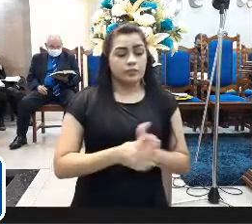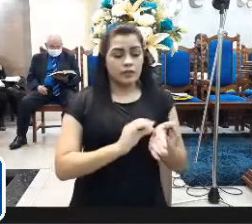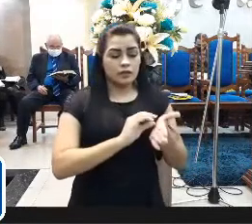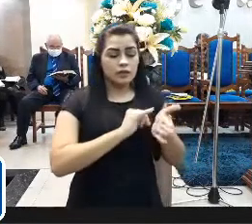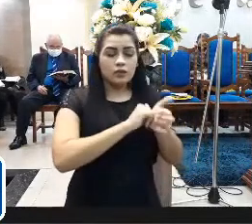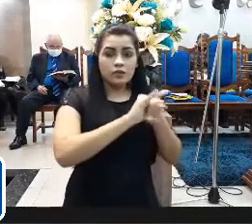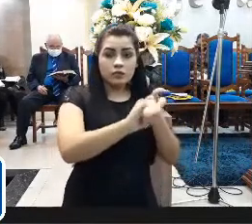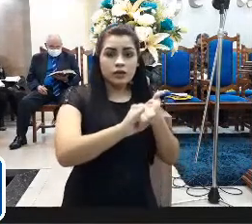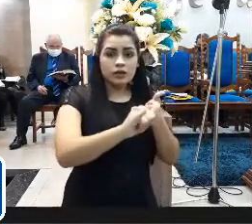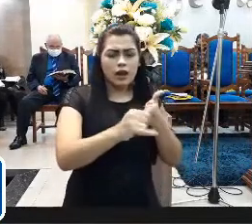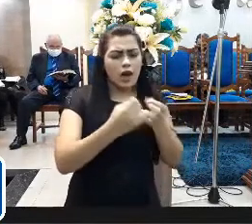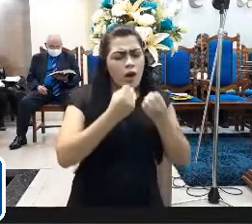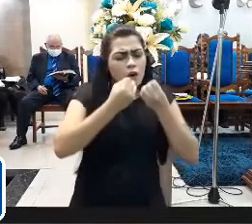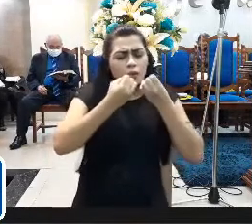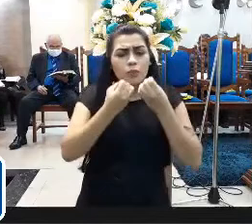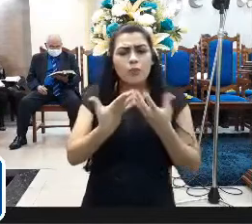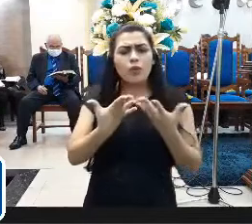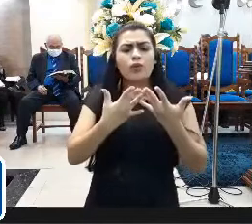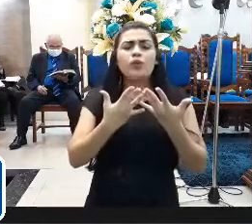Bem-aventurados sois.